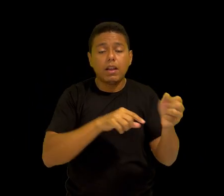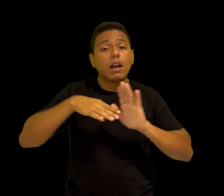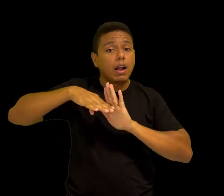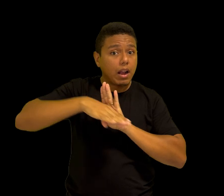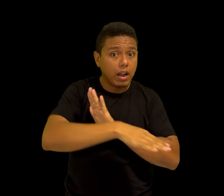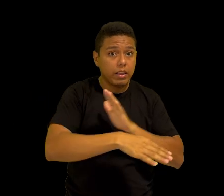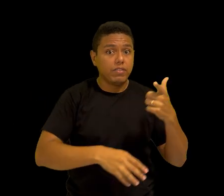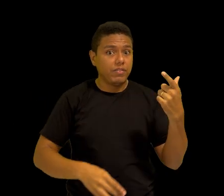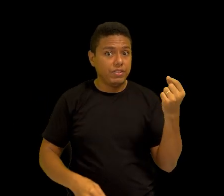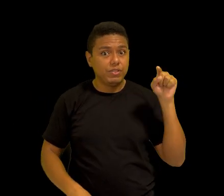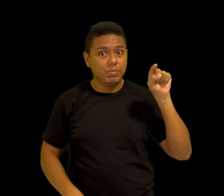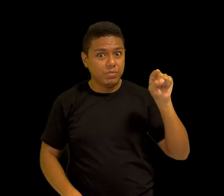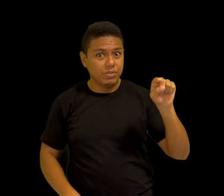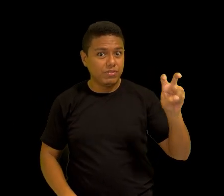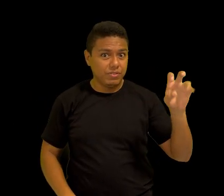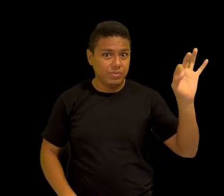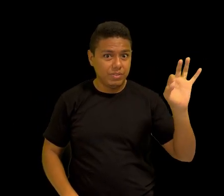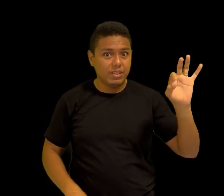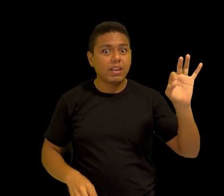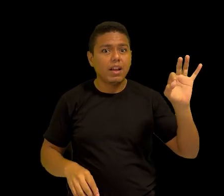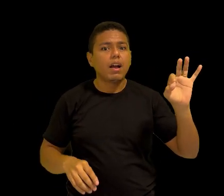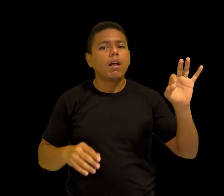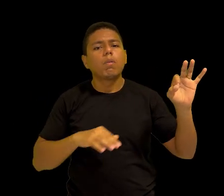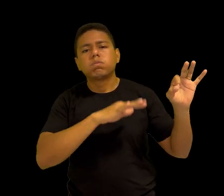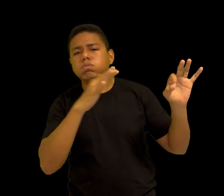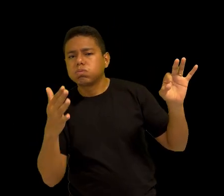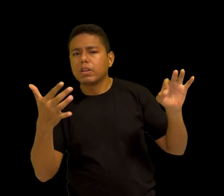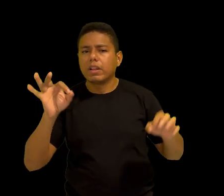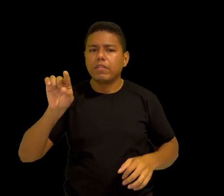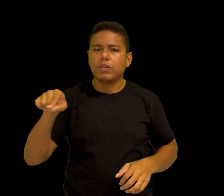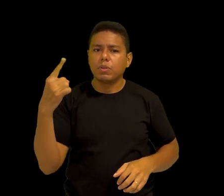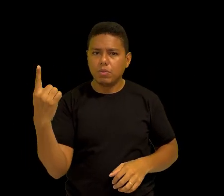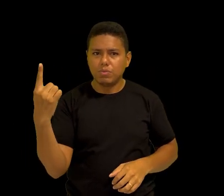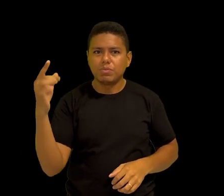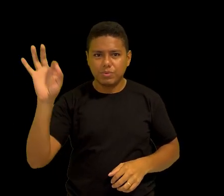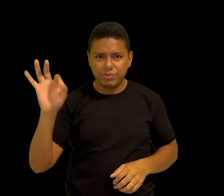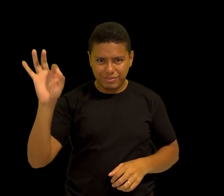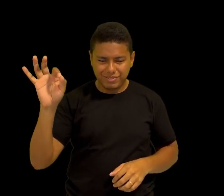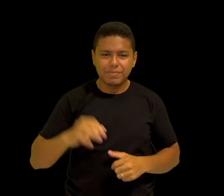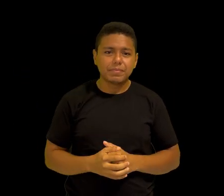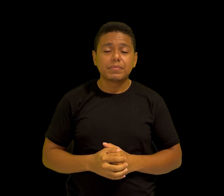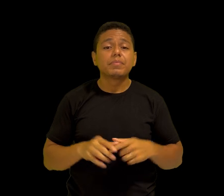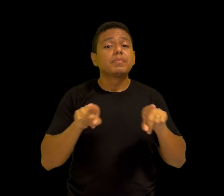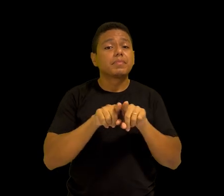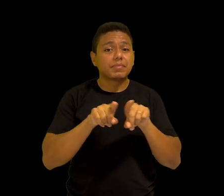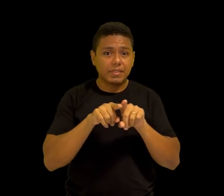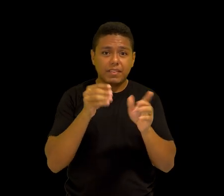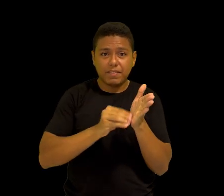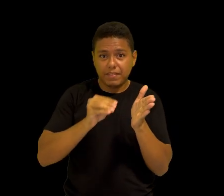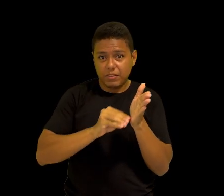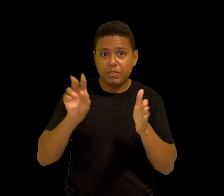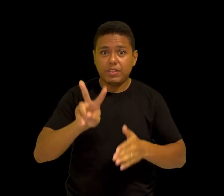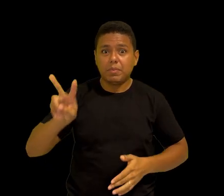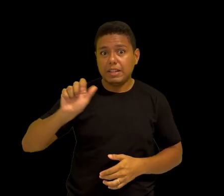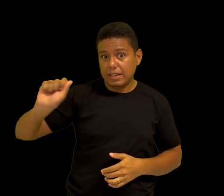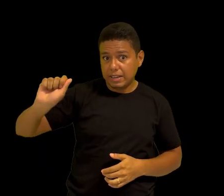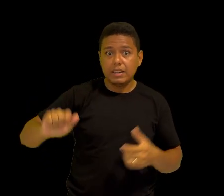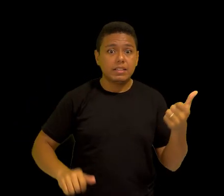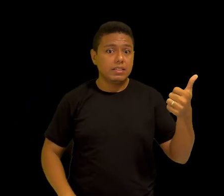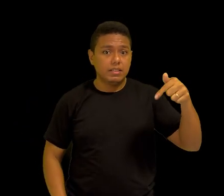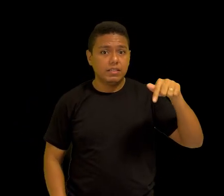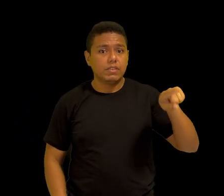de 20,5% no Brasil para 10,1%, e de 17, e a deficiência de vitamina A caiu